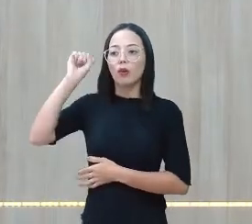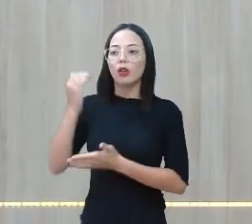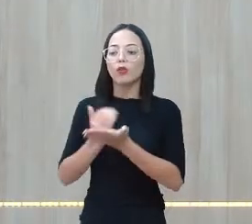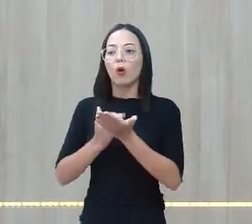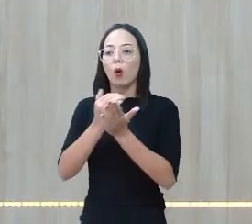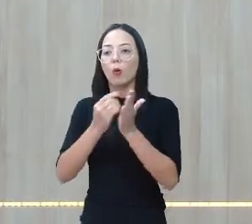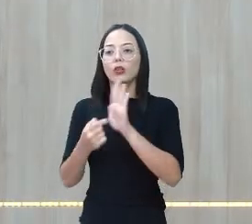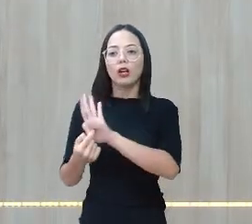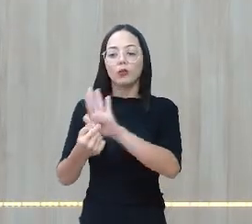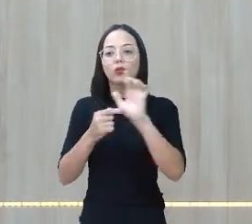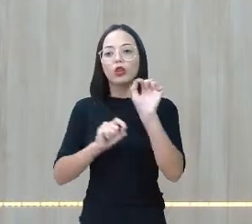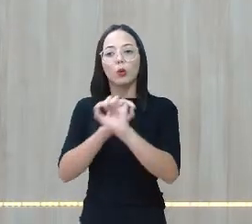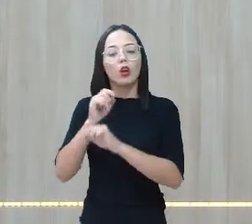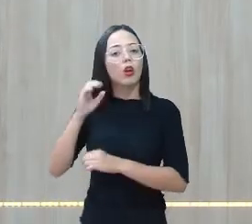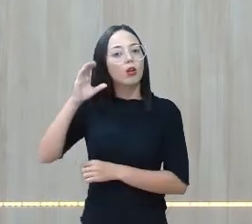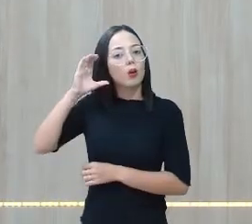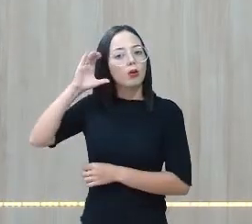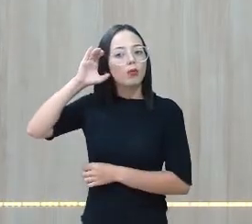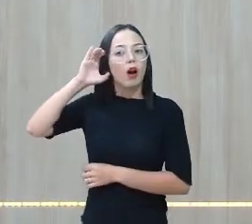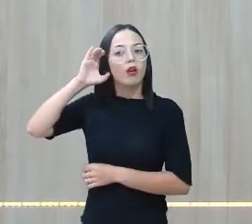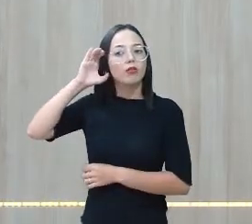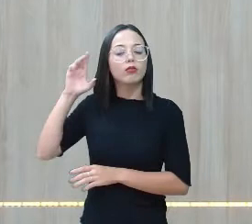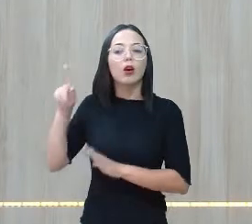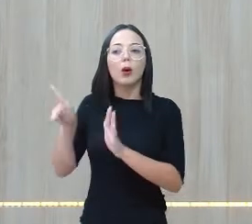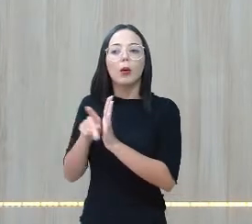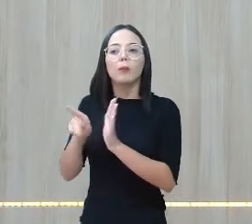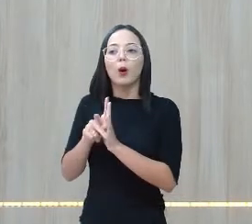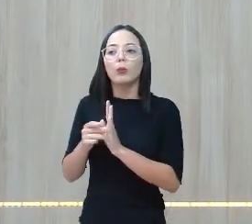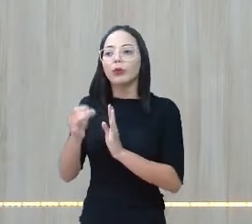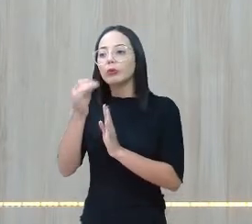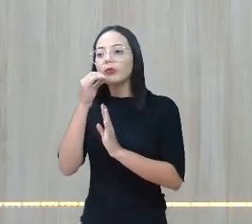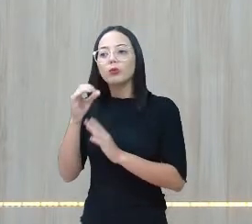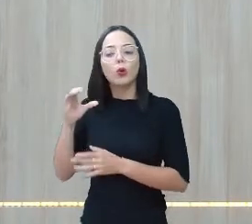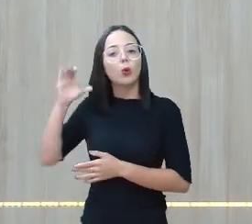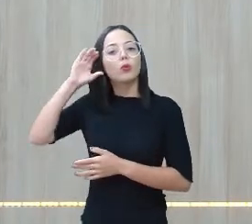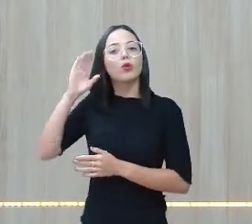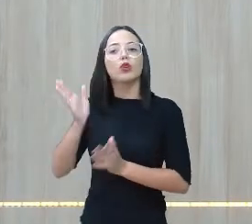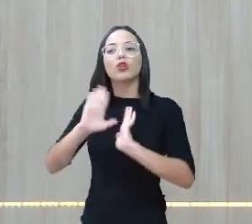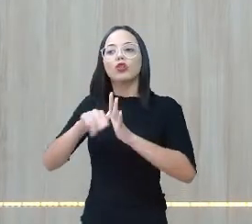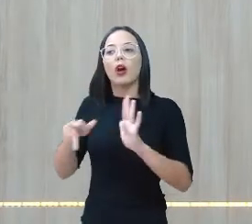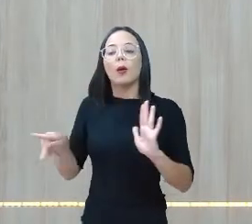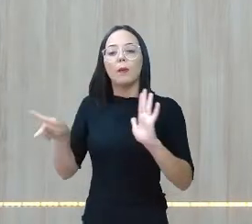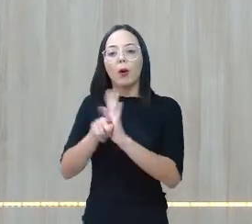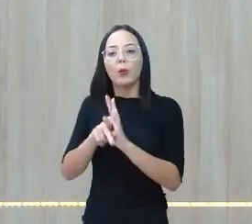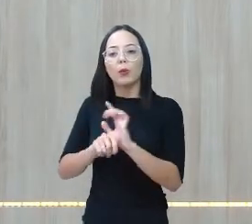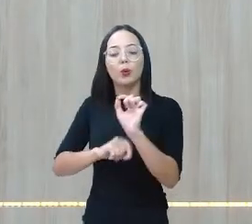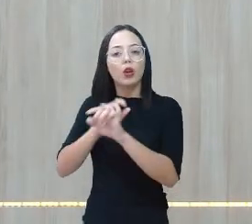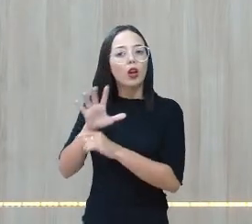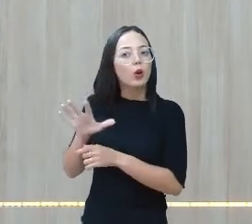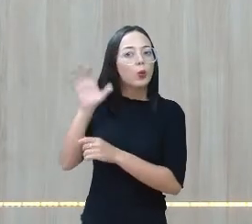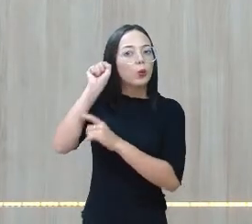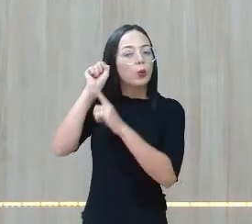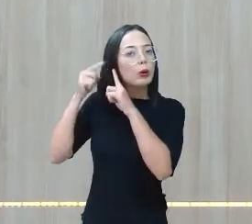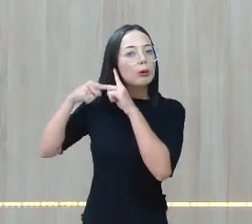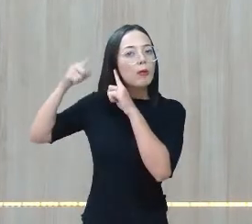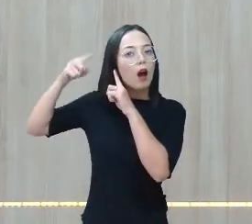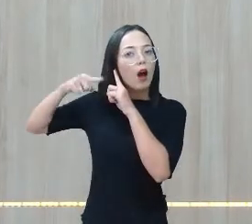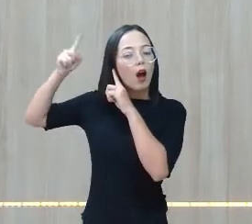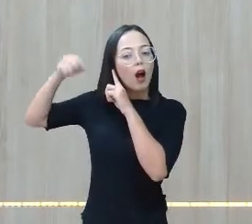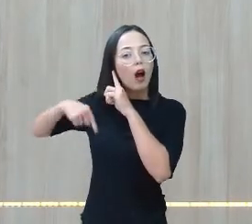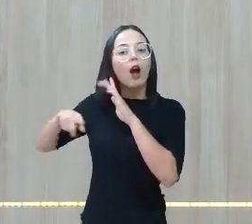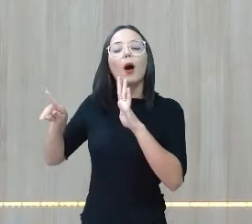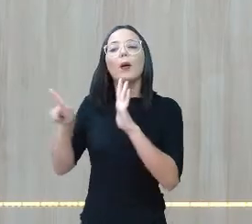a questão da orelha. A própria formação dessa orelha, ela já é propícia para captar o som. Então, o som